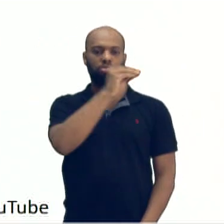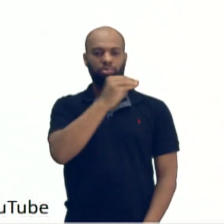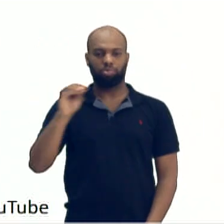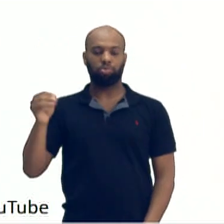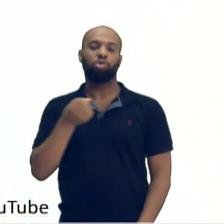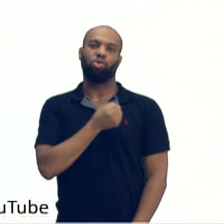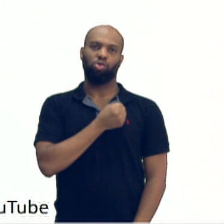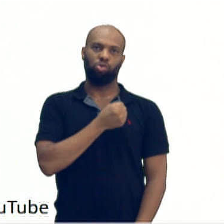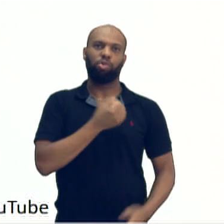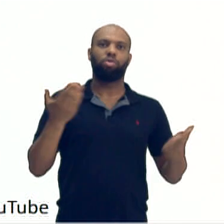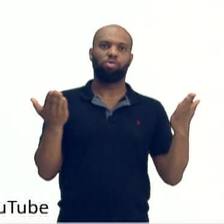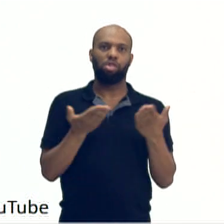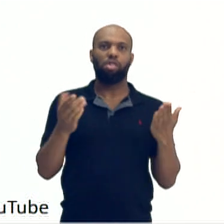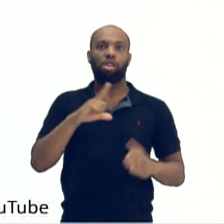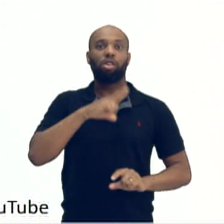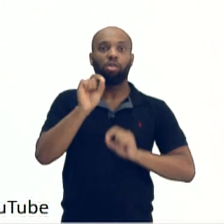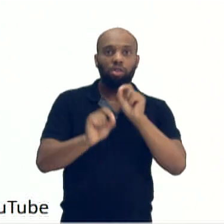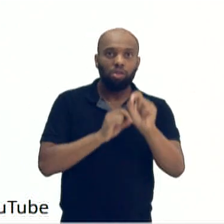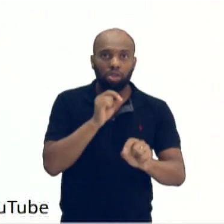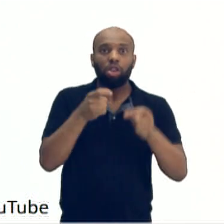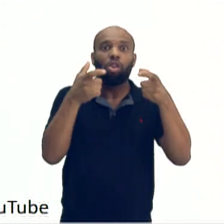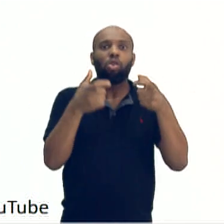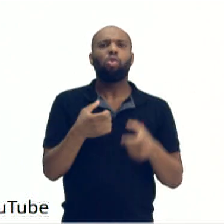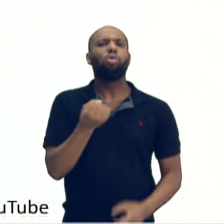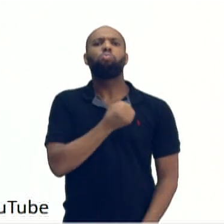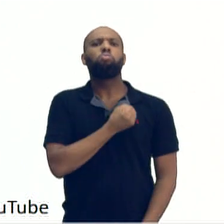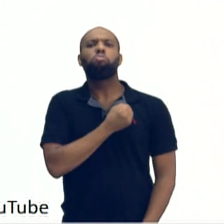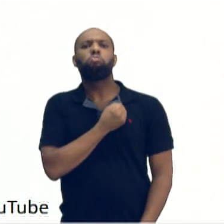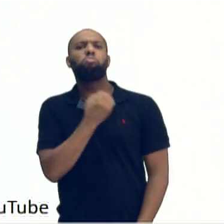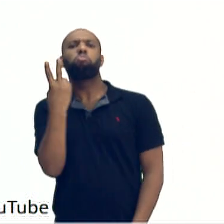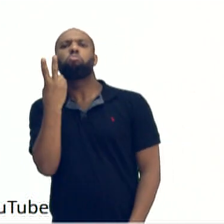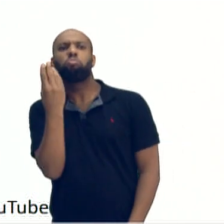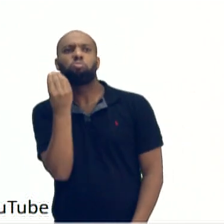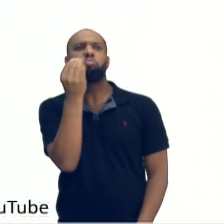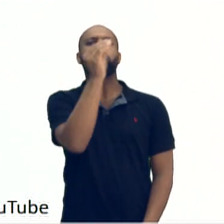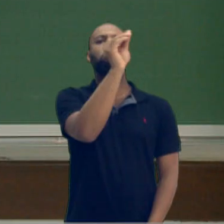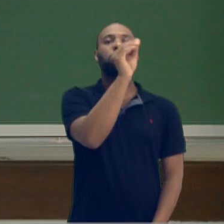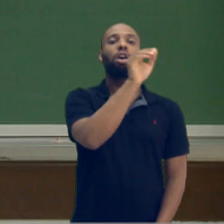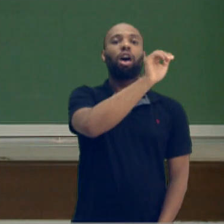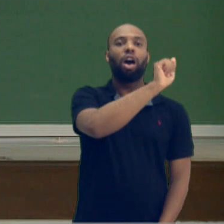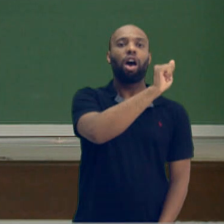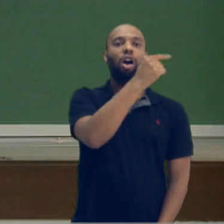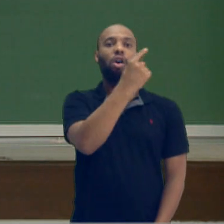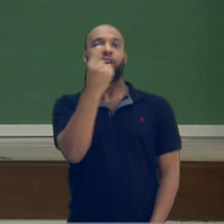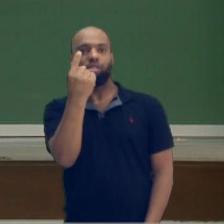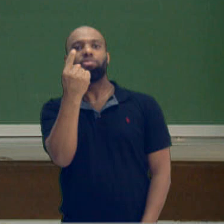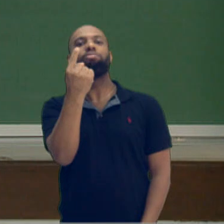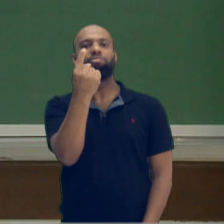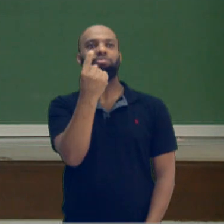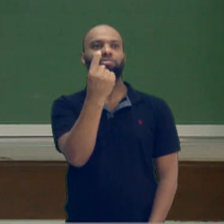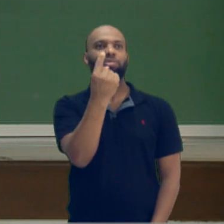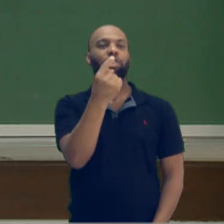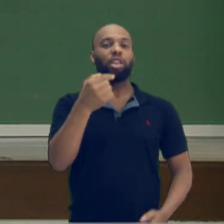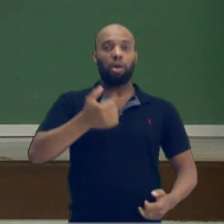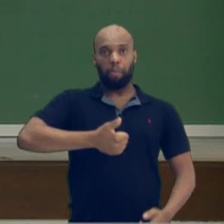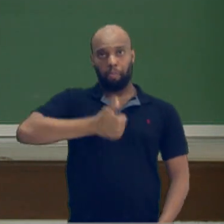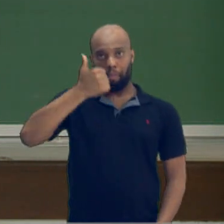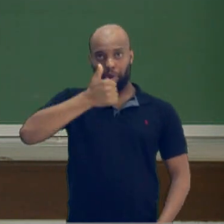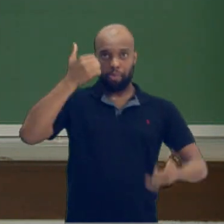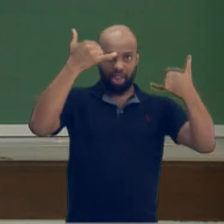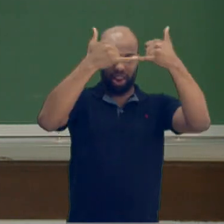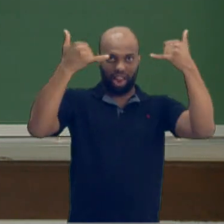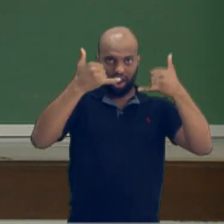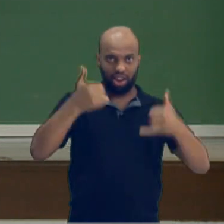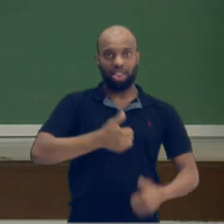a gente colocou o que aqui agora? Aonde que vai o número 2? Na posição A11, né? Primeira linha, primeira